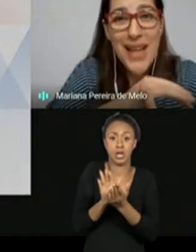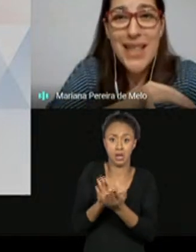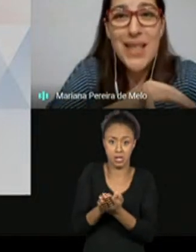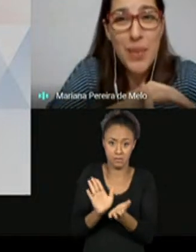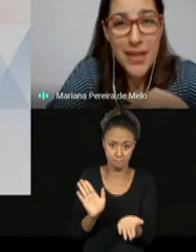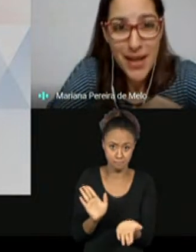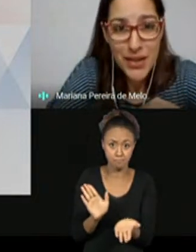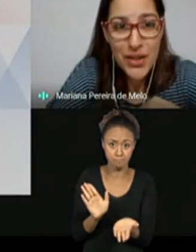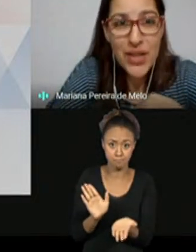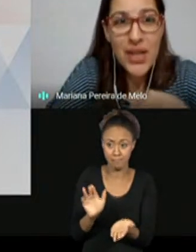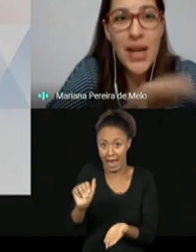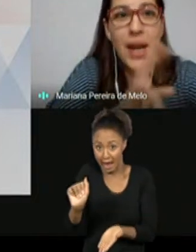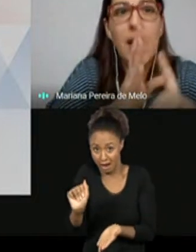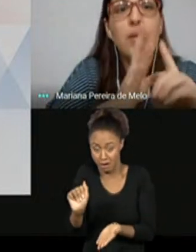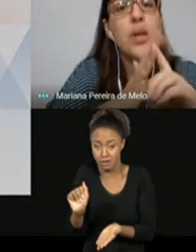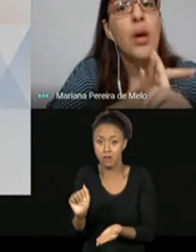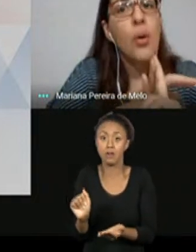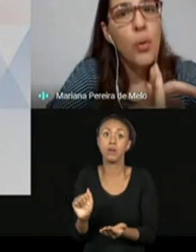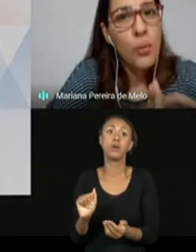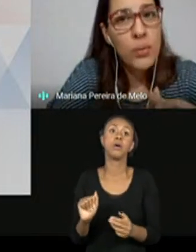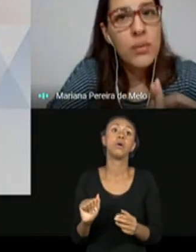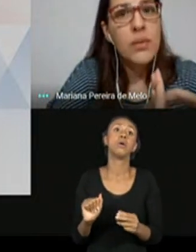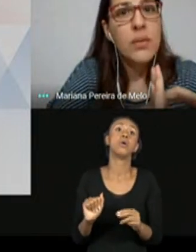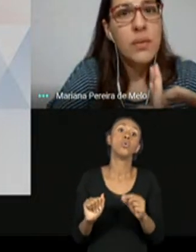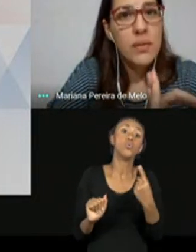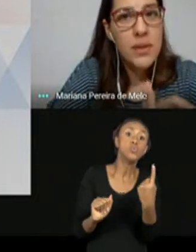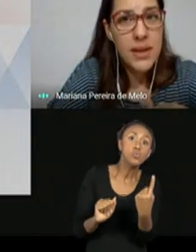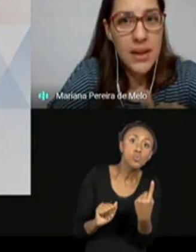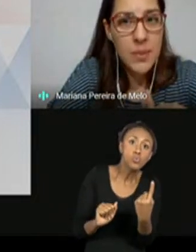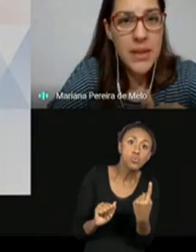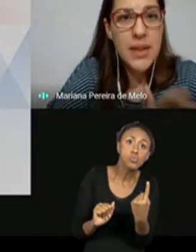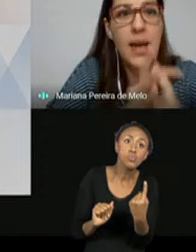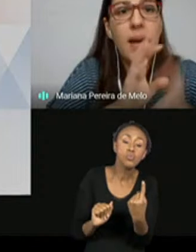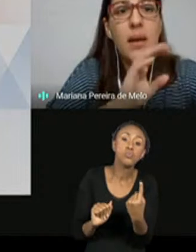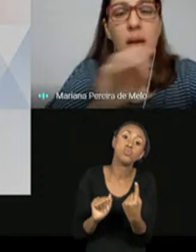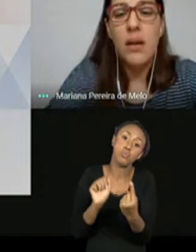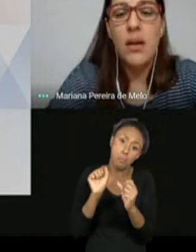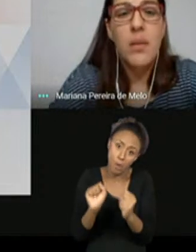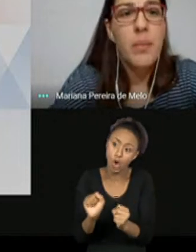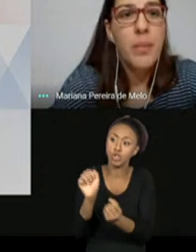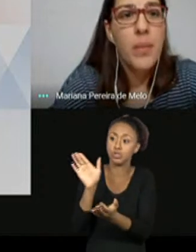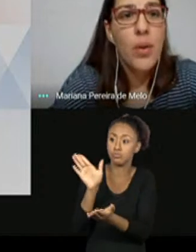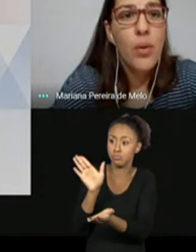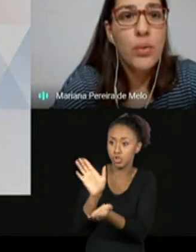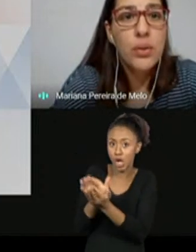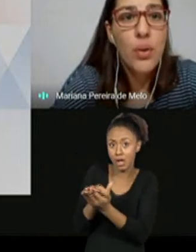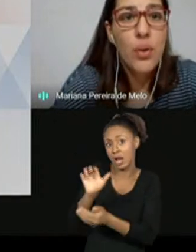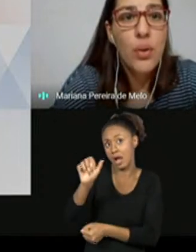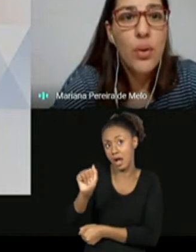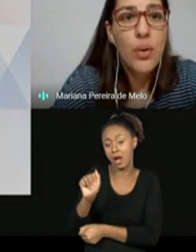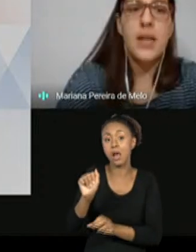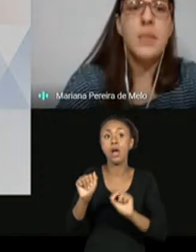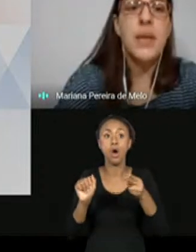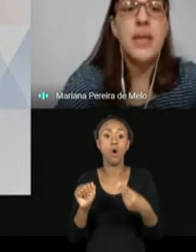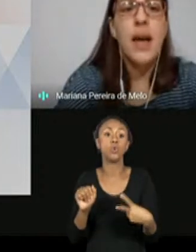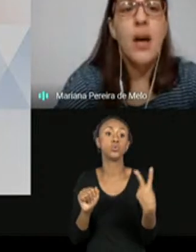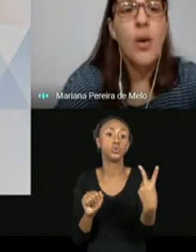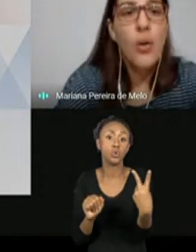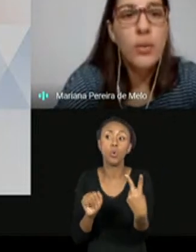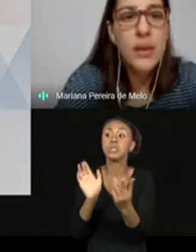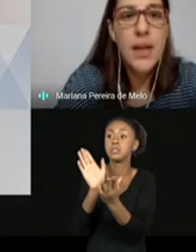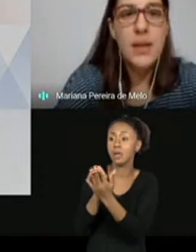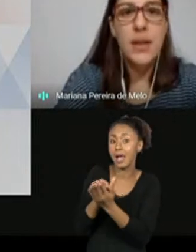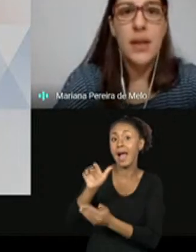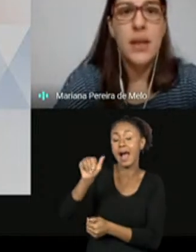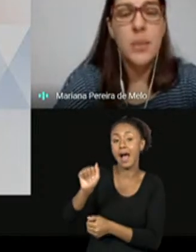zero jacarés da espécie A retirados, um C da espécie A, ou dois serem da espécie A,